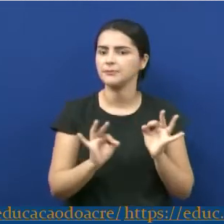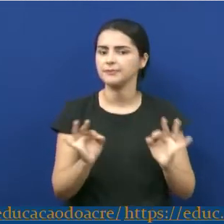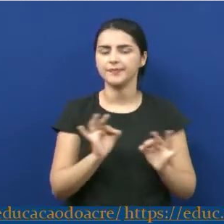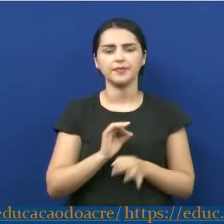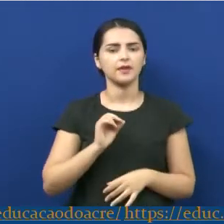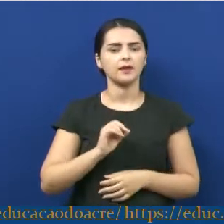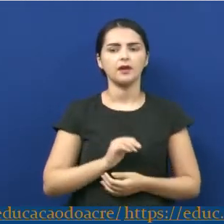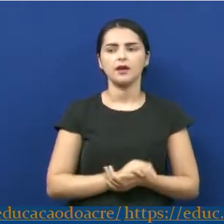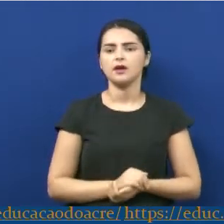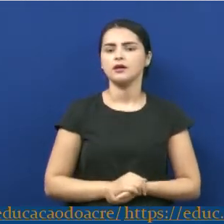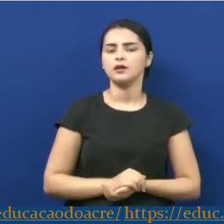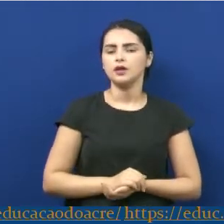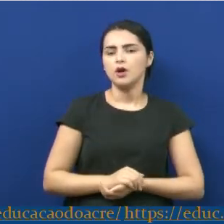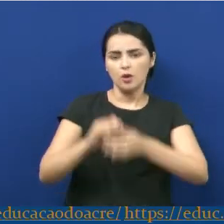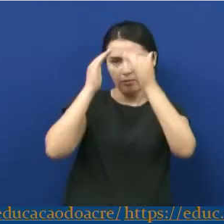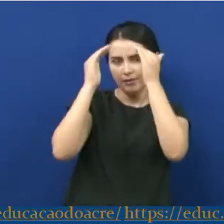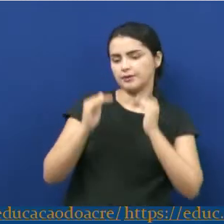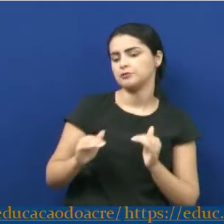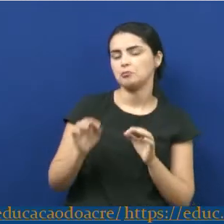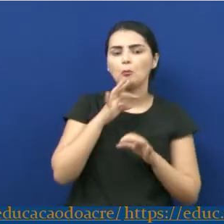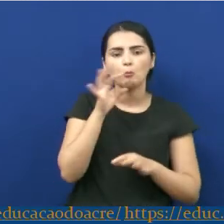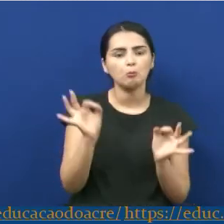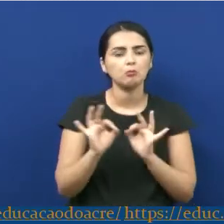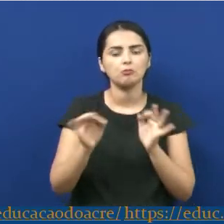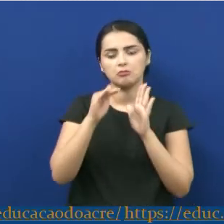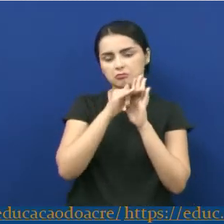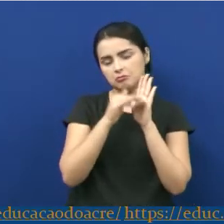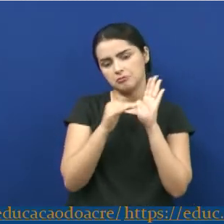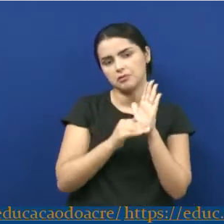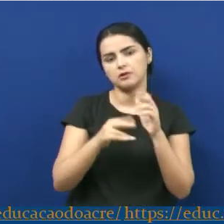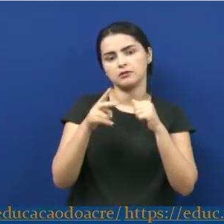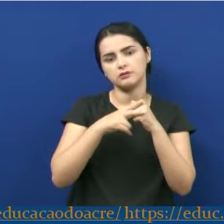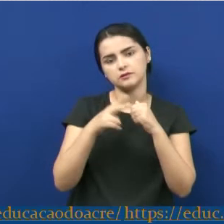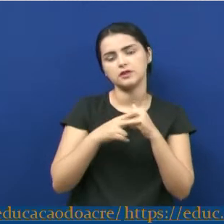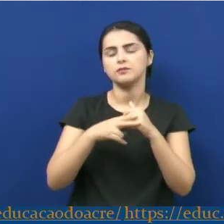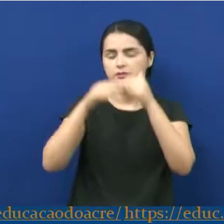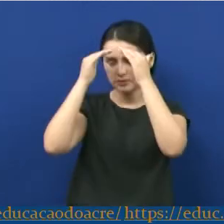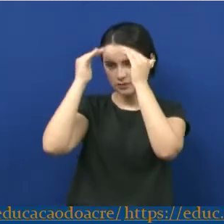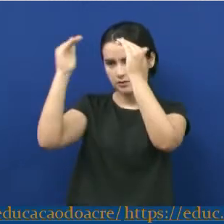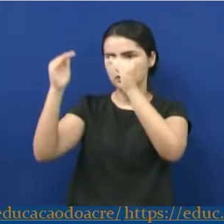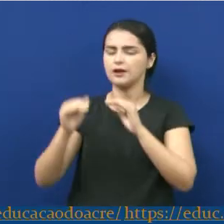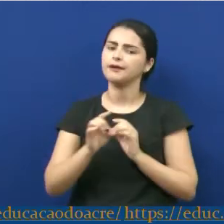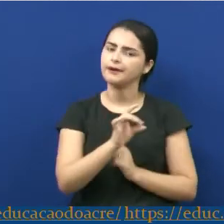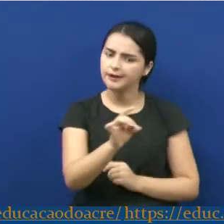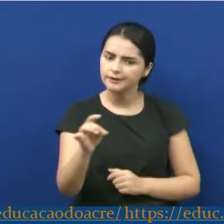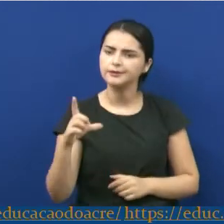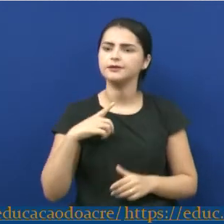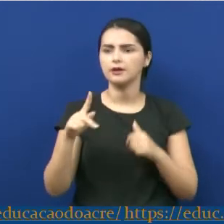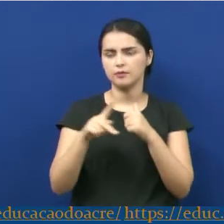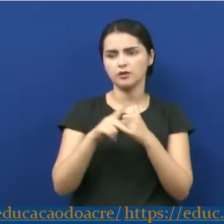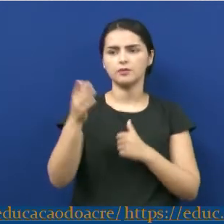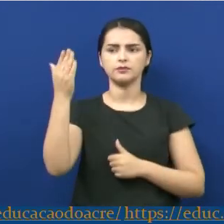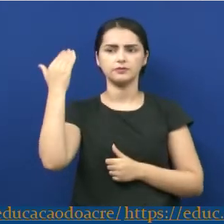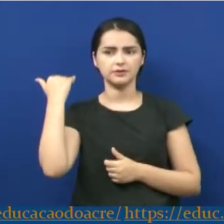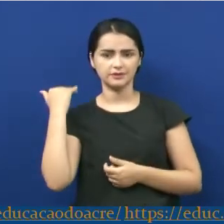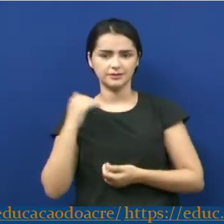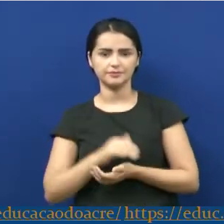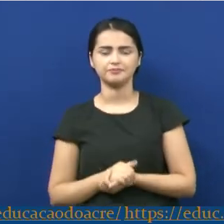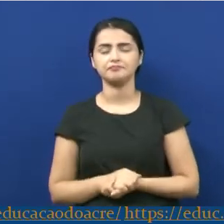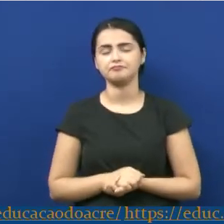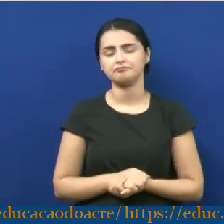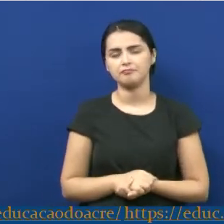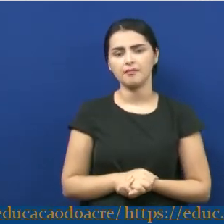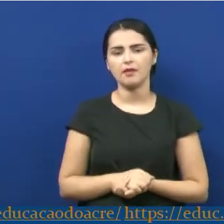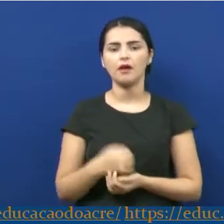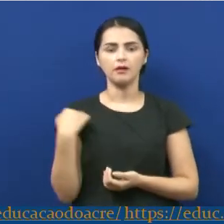segue nenhuma daquelas regras dos verbos regulares. Cada um tem a sua própria conjugação no passado. Partindo aqui